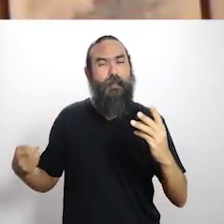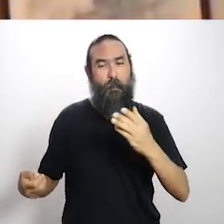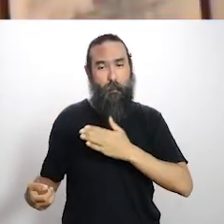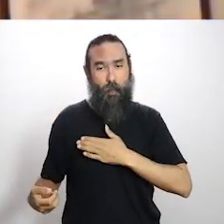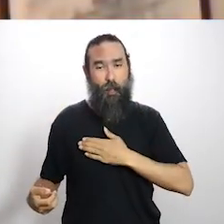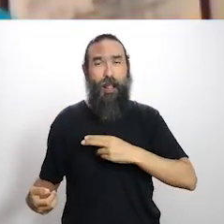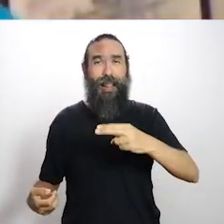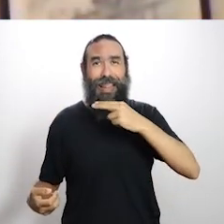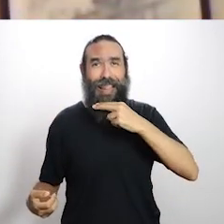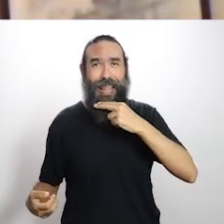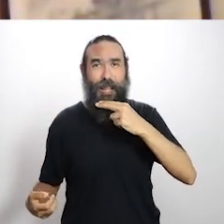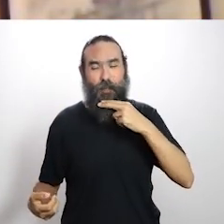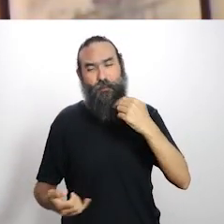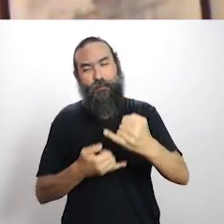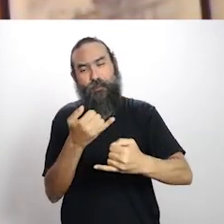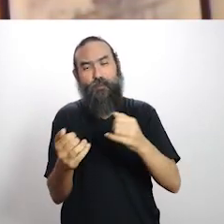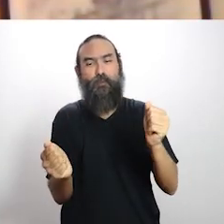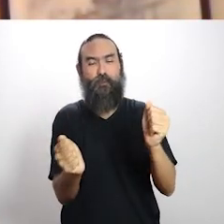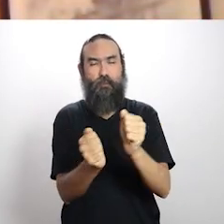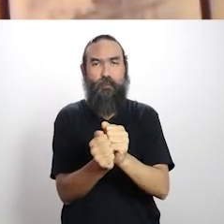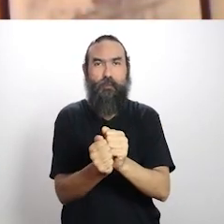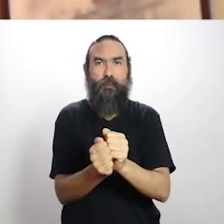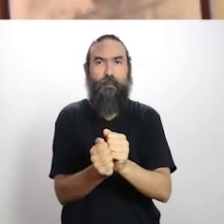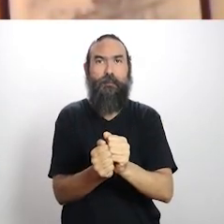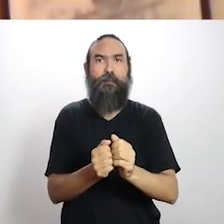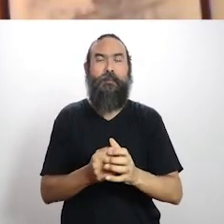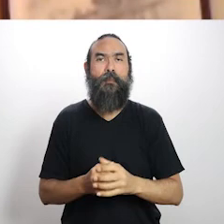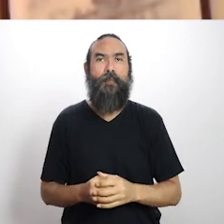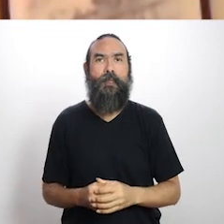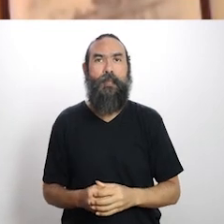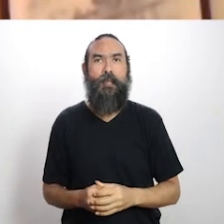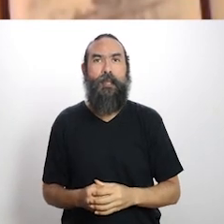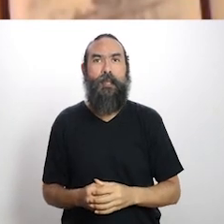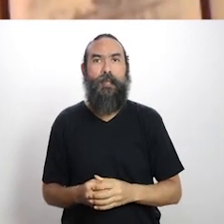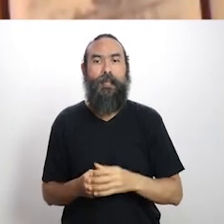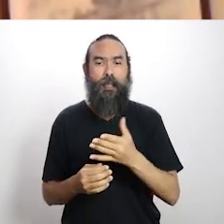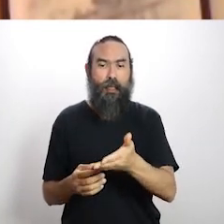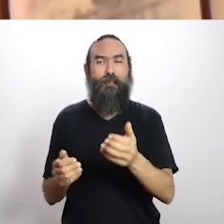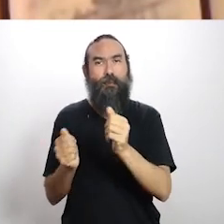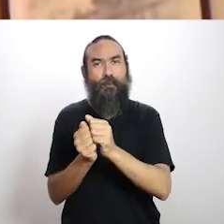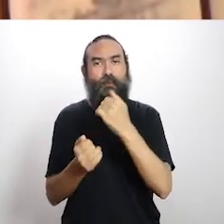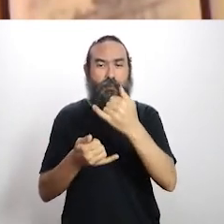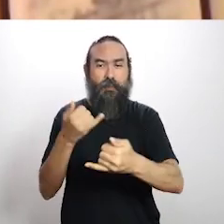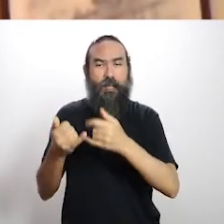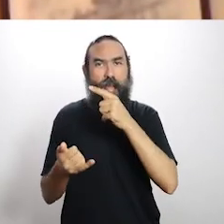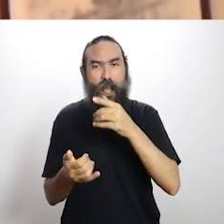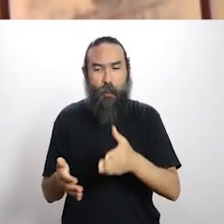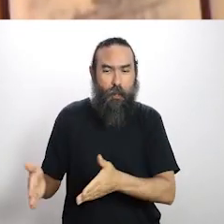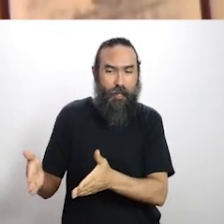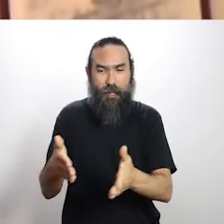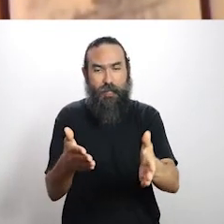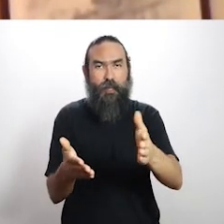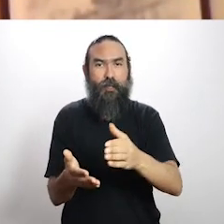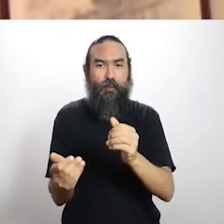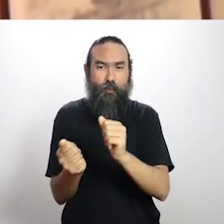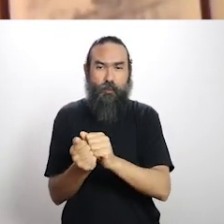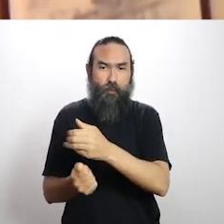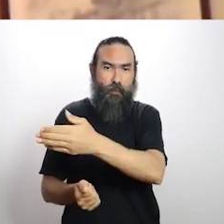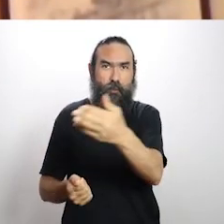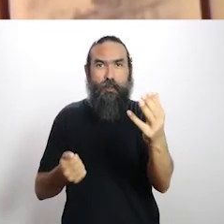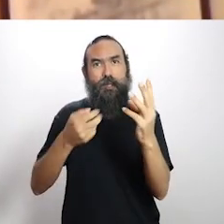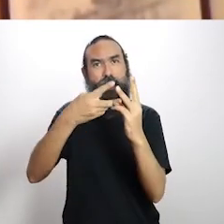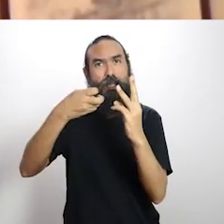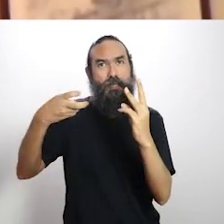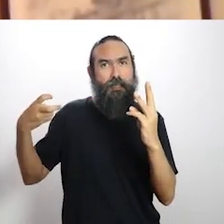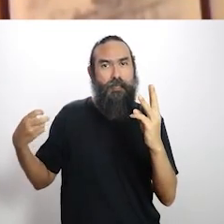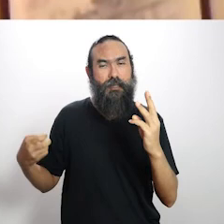começo meus netos estavam com receio de andar dentro do rio segurando em mim de repente com